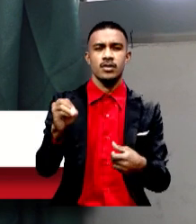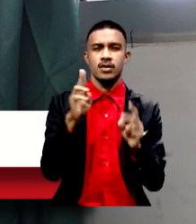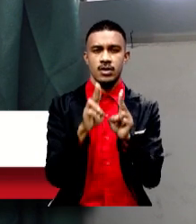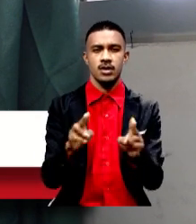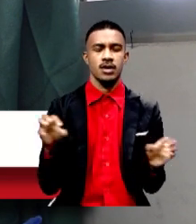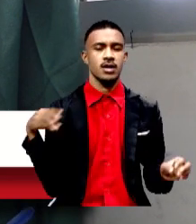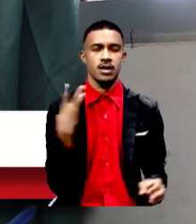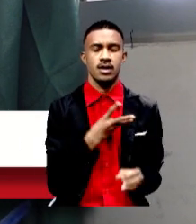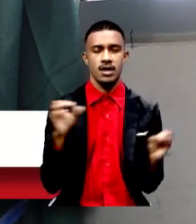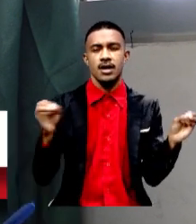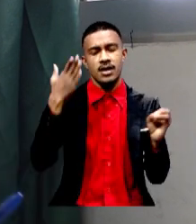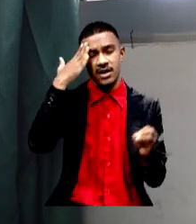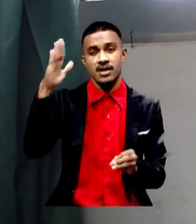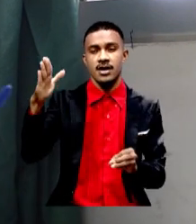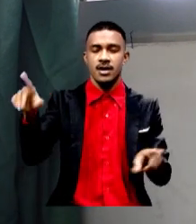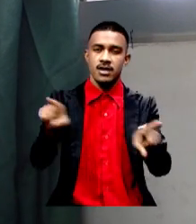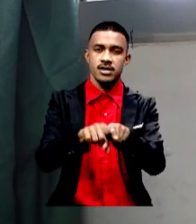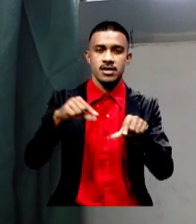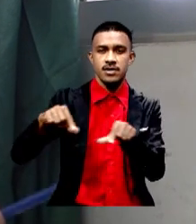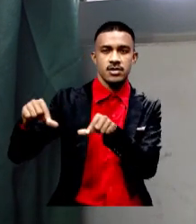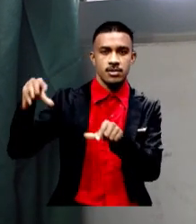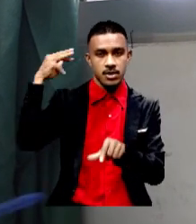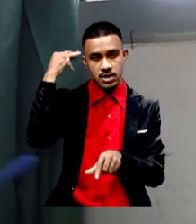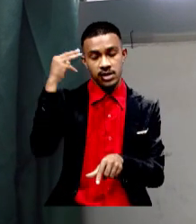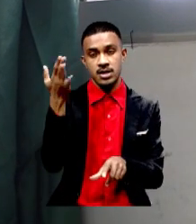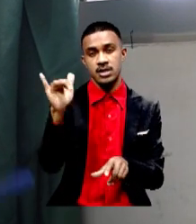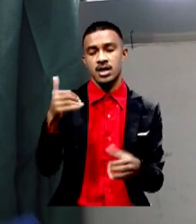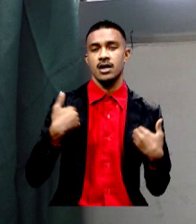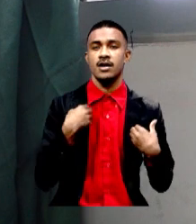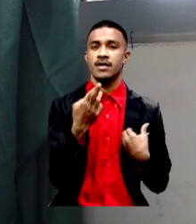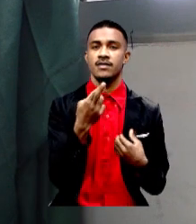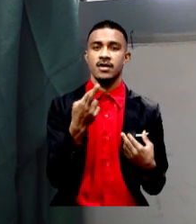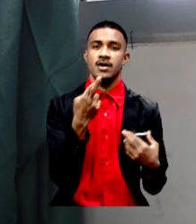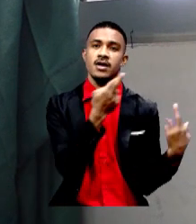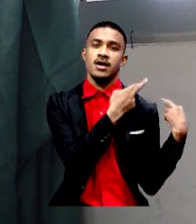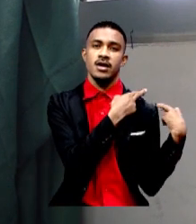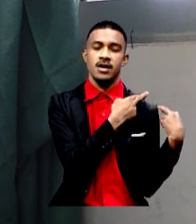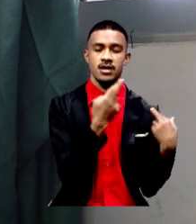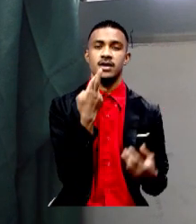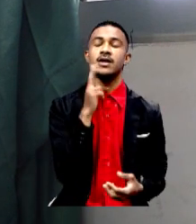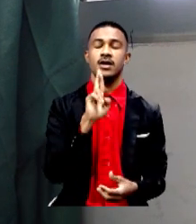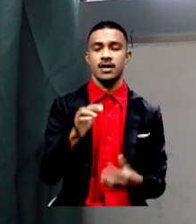nuda deficiente mental, tamane sira bela iha la realidade ho ser nemori so ser in sociedade.